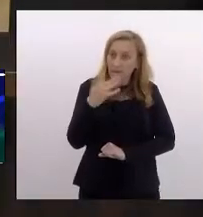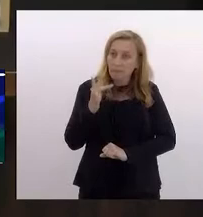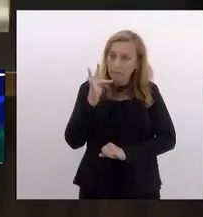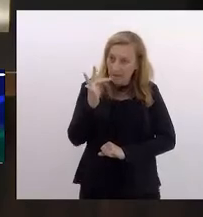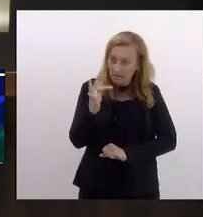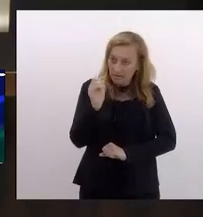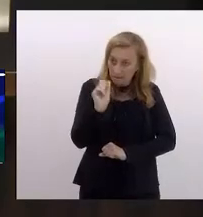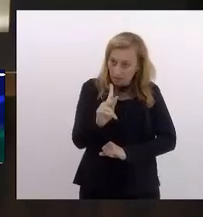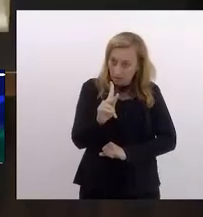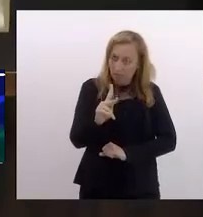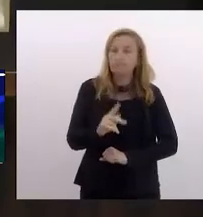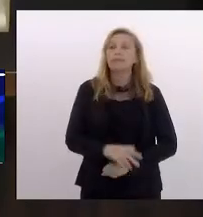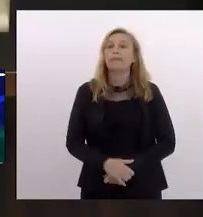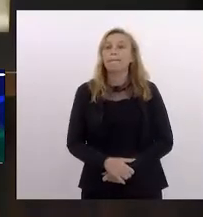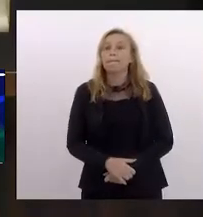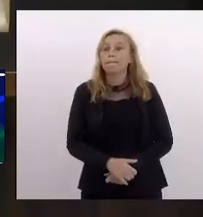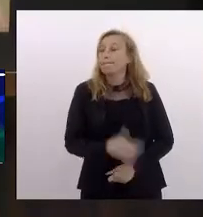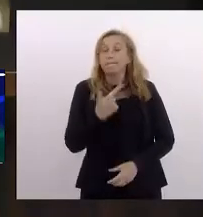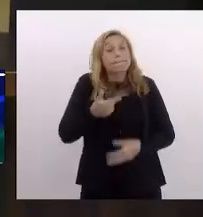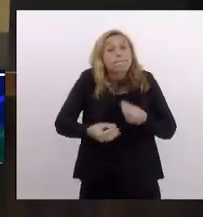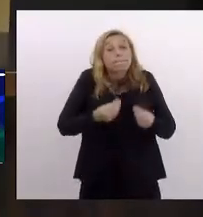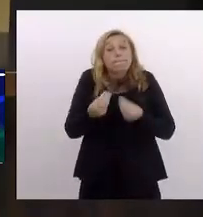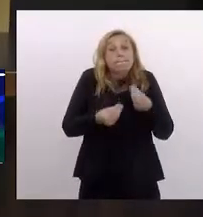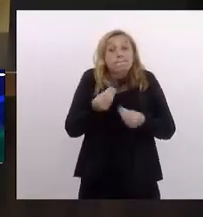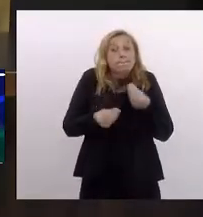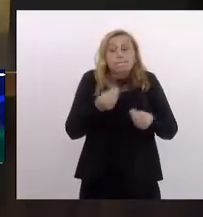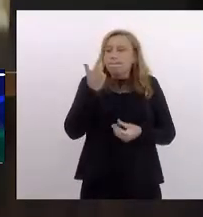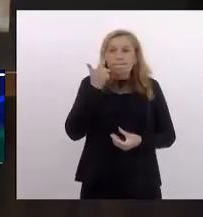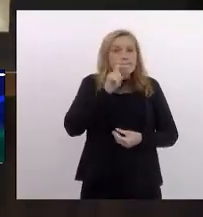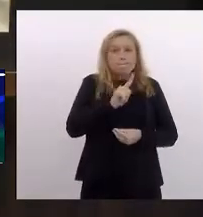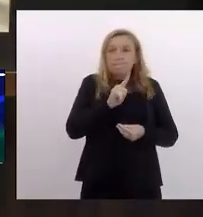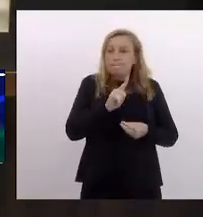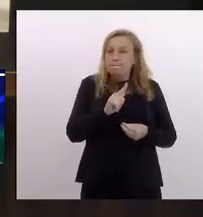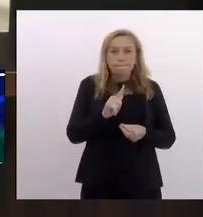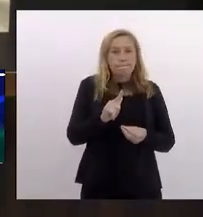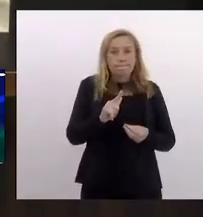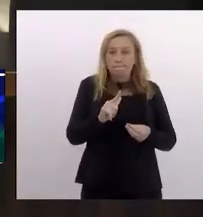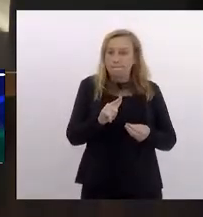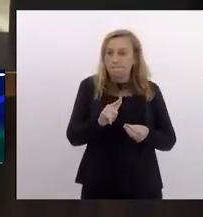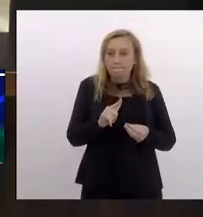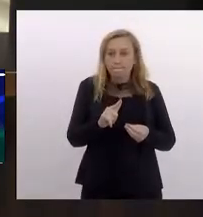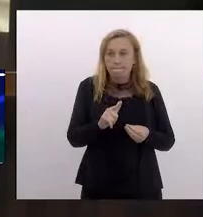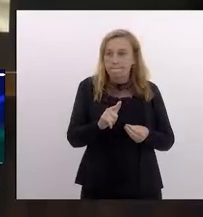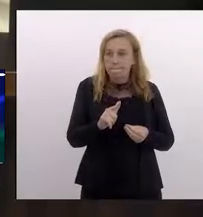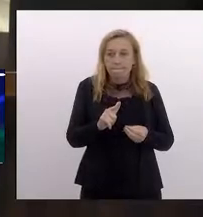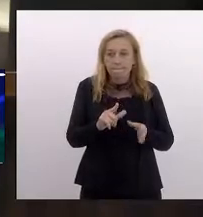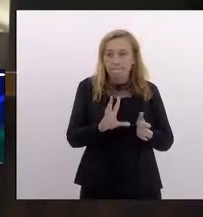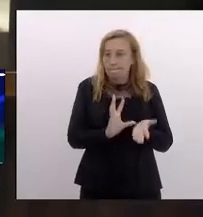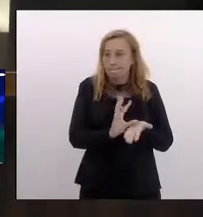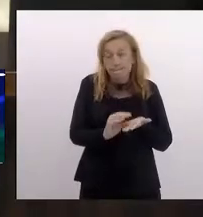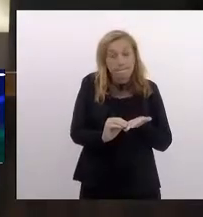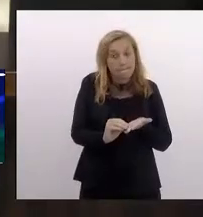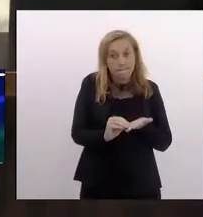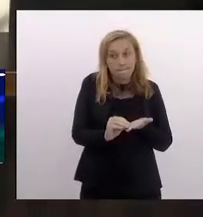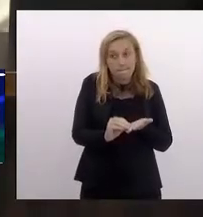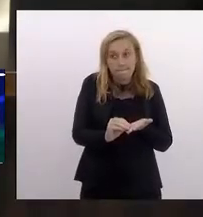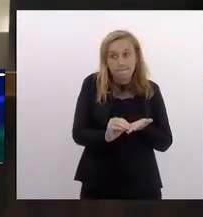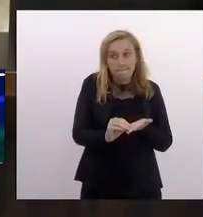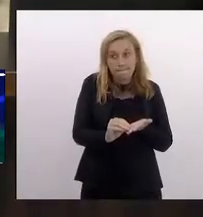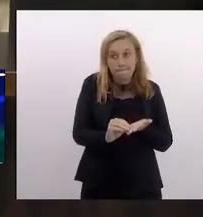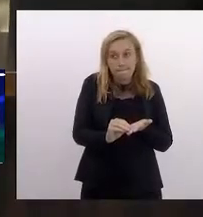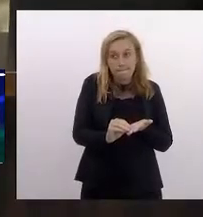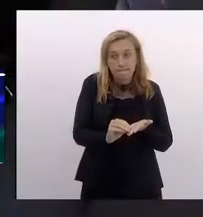breves e não tem como eu não consigo antecipar já que uma falta rodando Márcio isso não é você não é